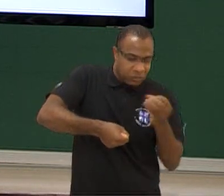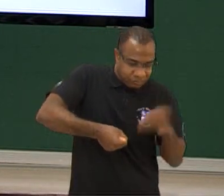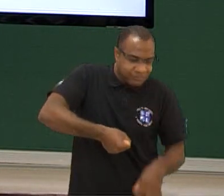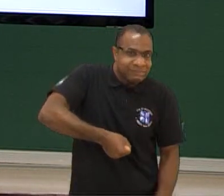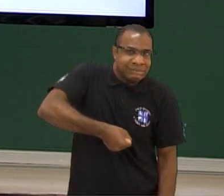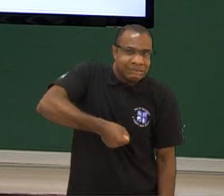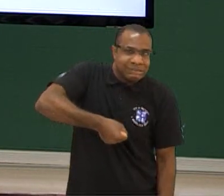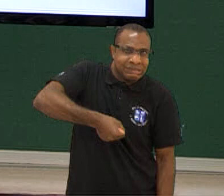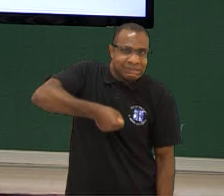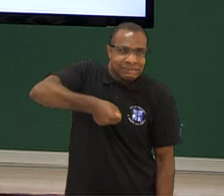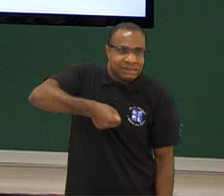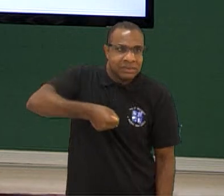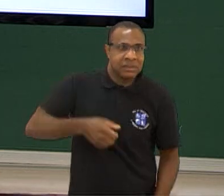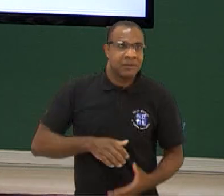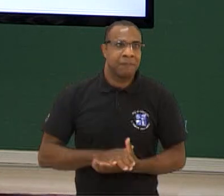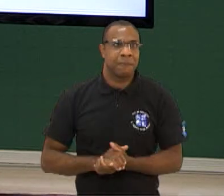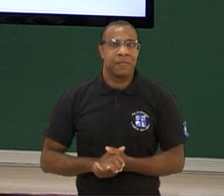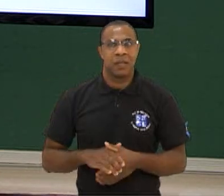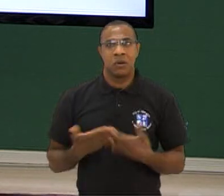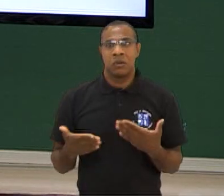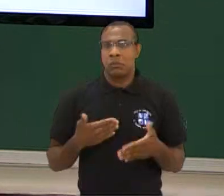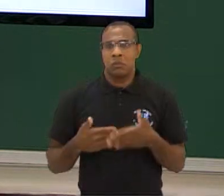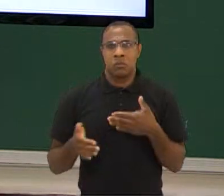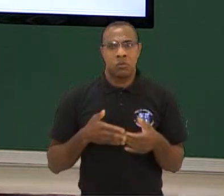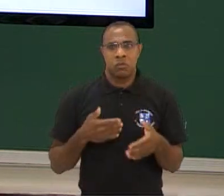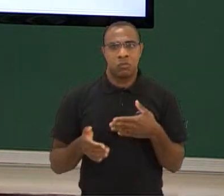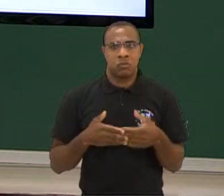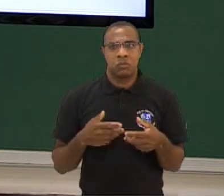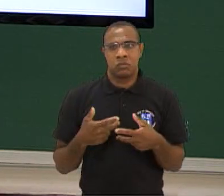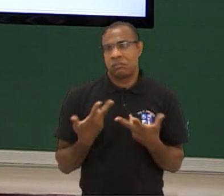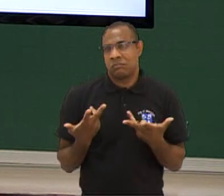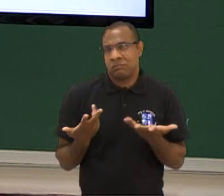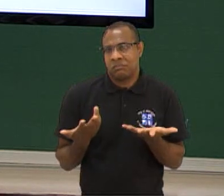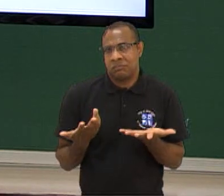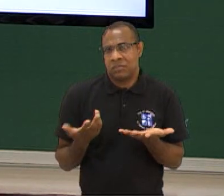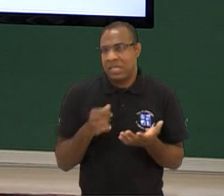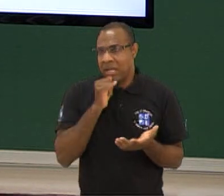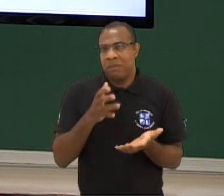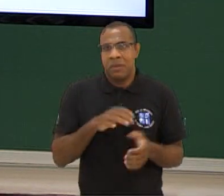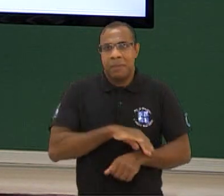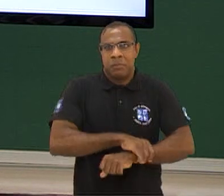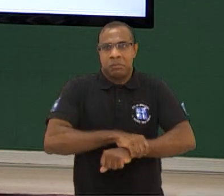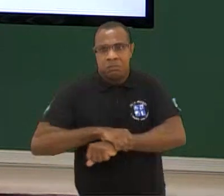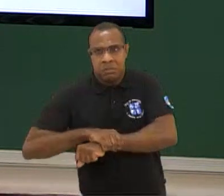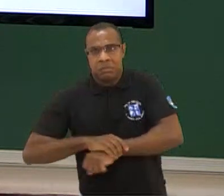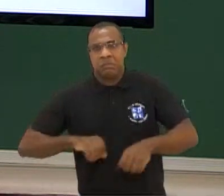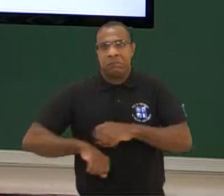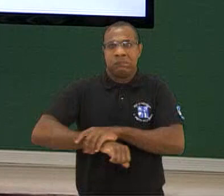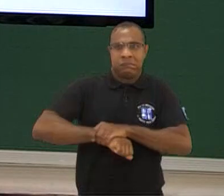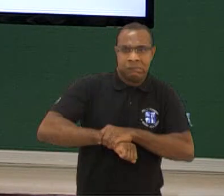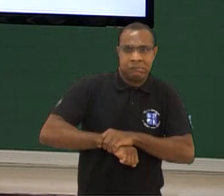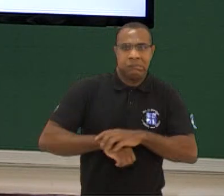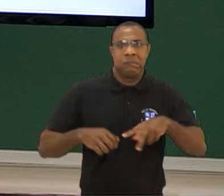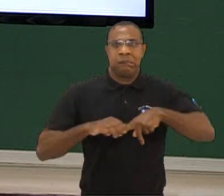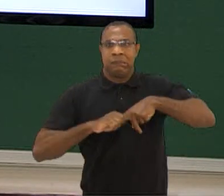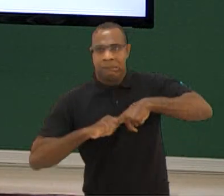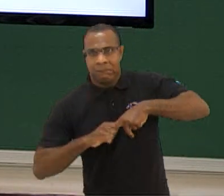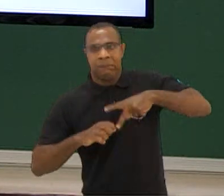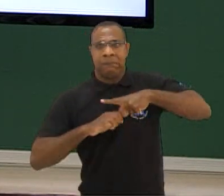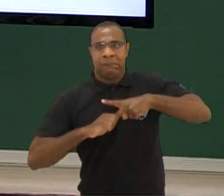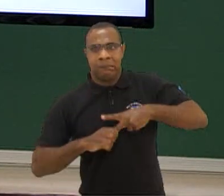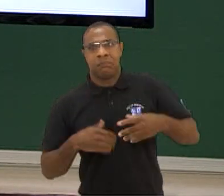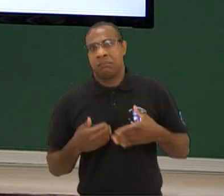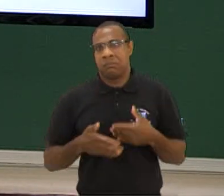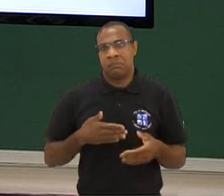né, sair de algum lugar, me puxando, né, pelo meu braço, ou pela minha perna, alguma coisa nesse sentido. Certo?